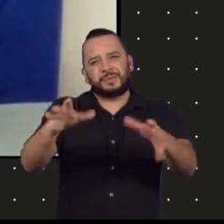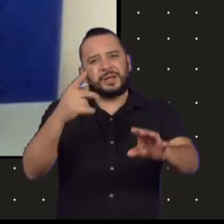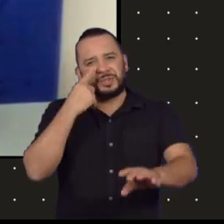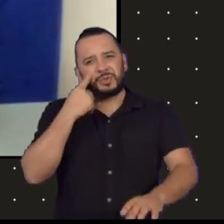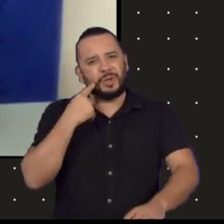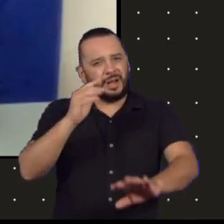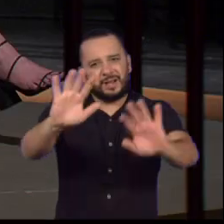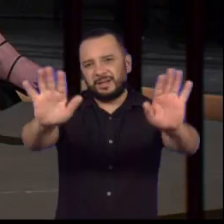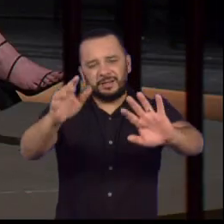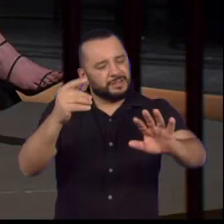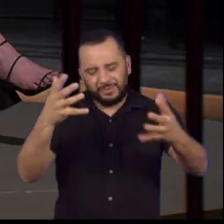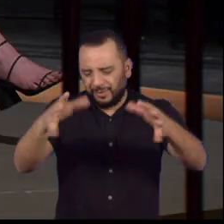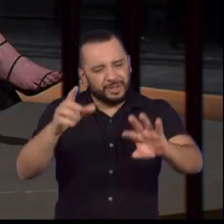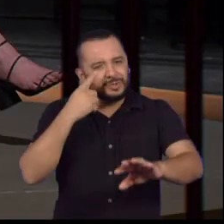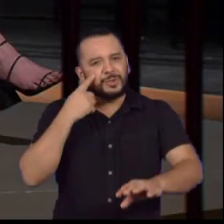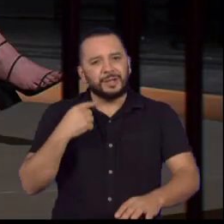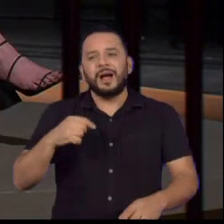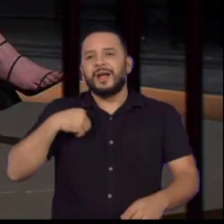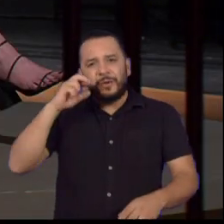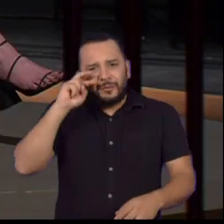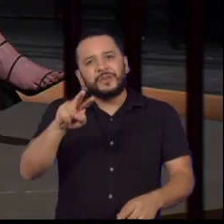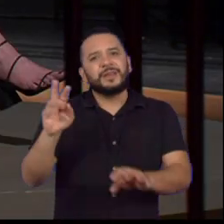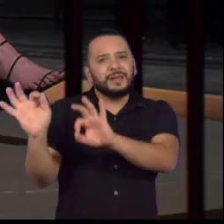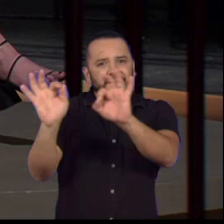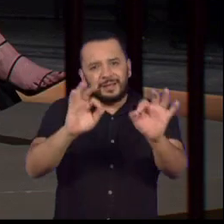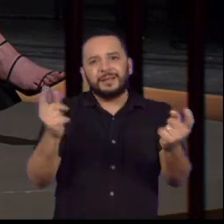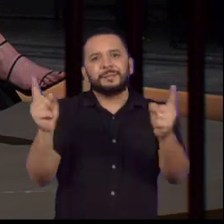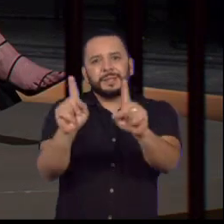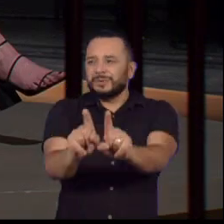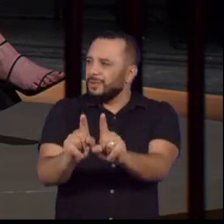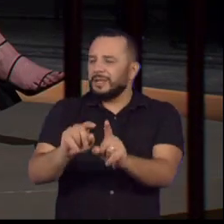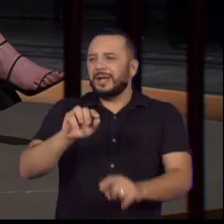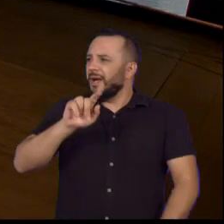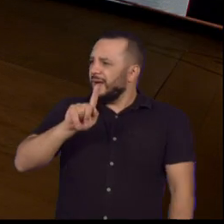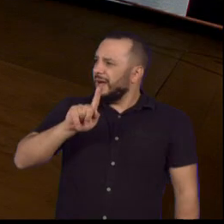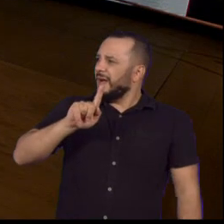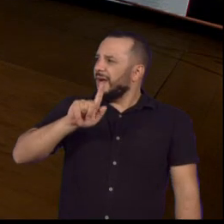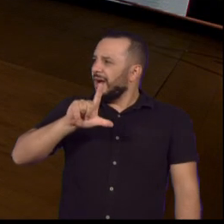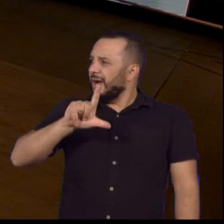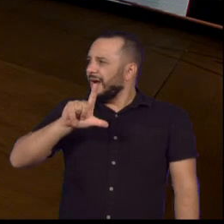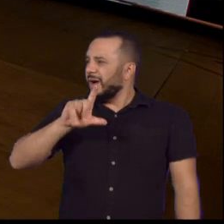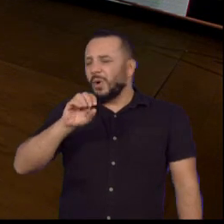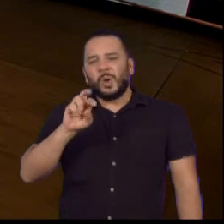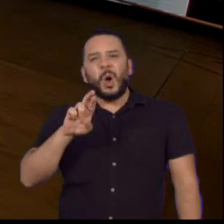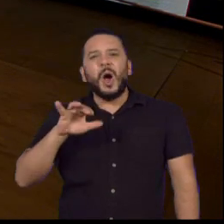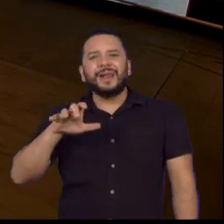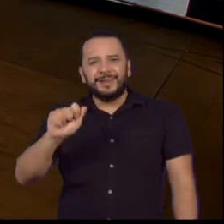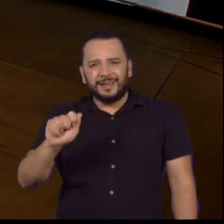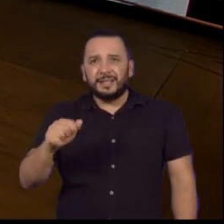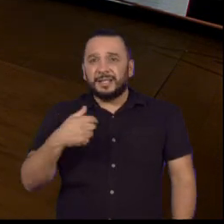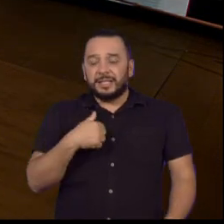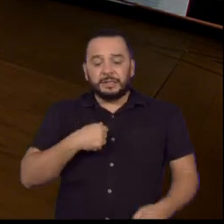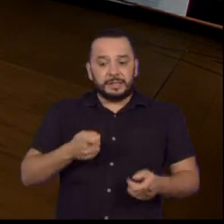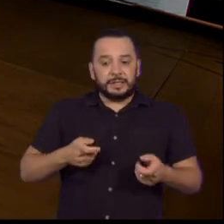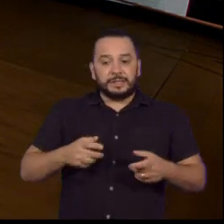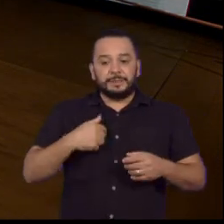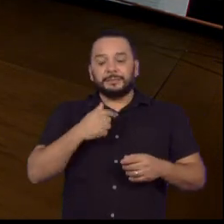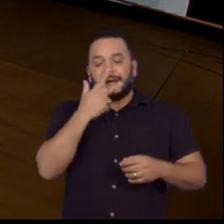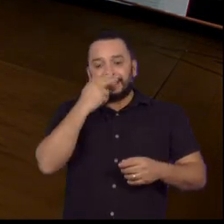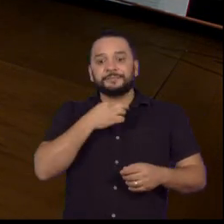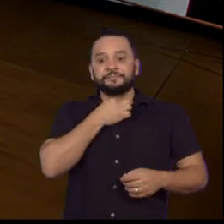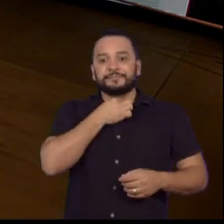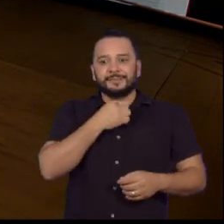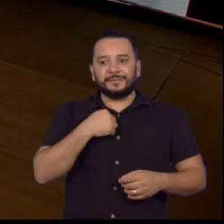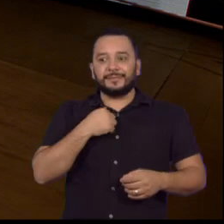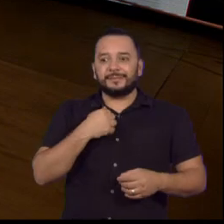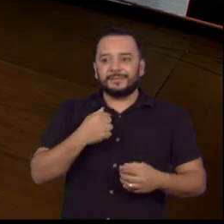emocionar muito com outras pessoas. Eu vi um da Glória Menezes, e, enfim, esse assunto, eu já estou aqui me controlando, me